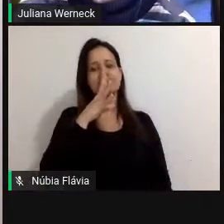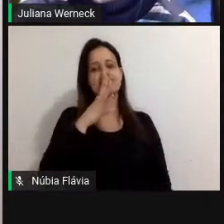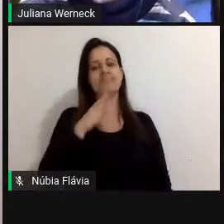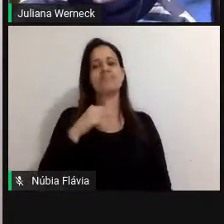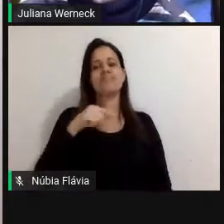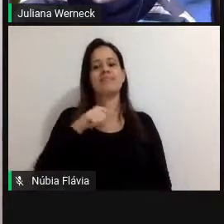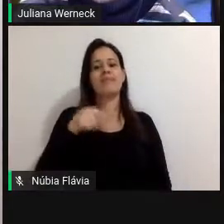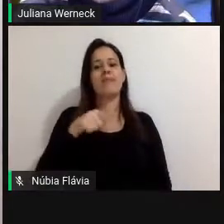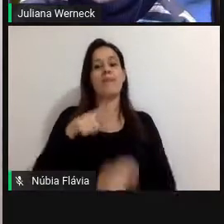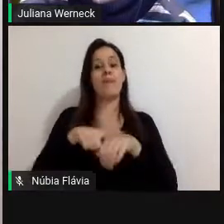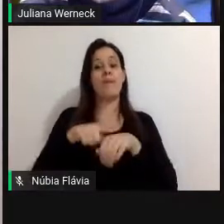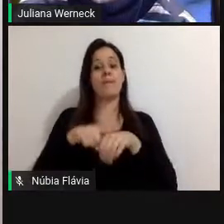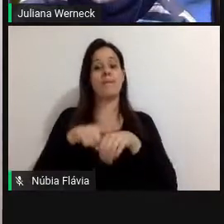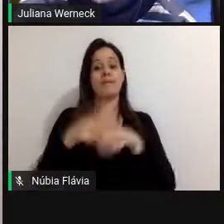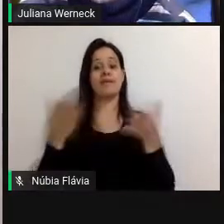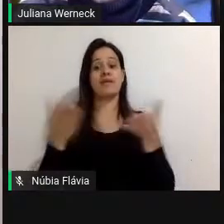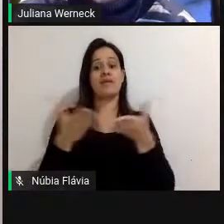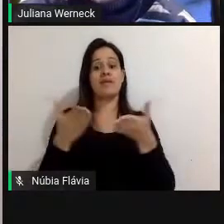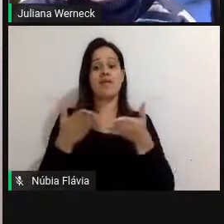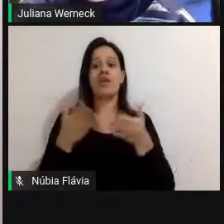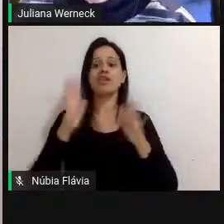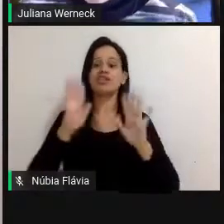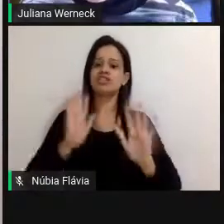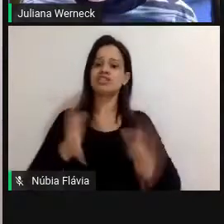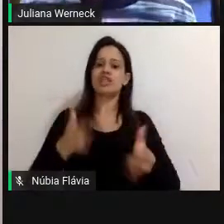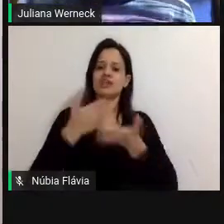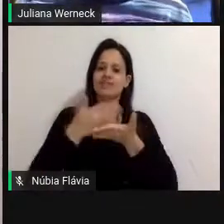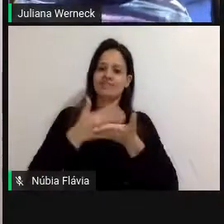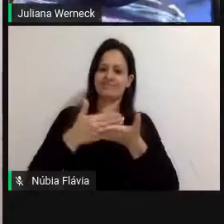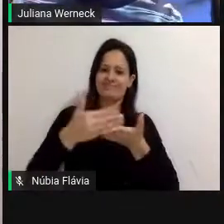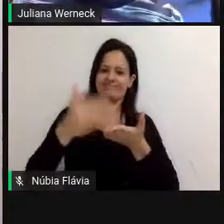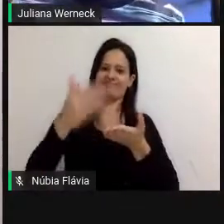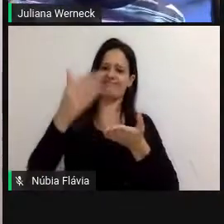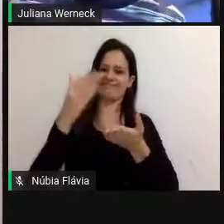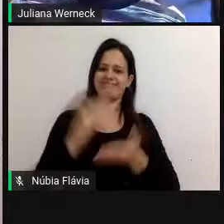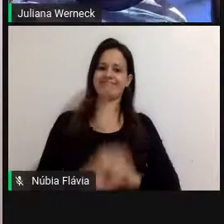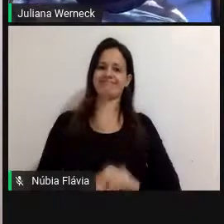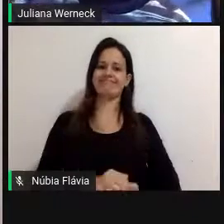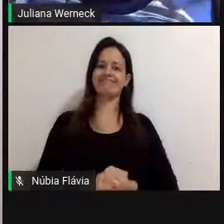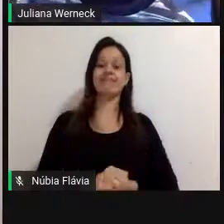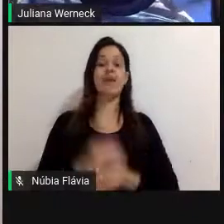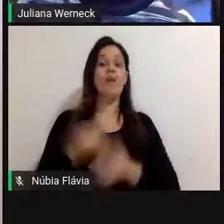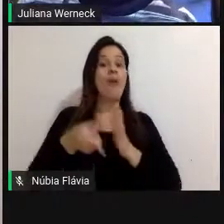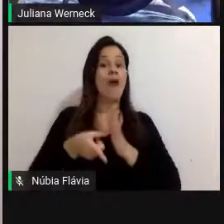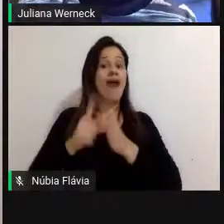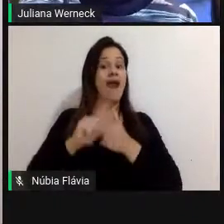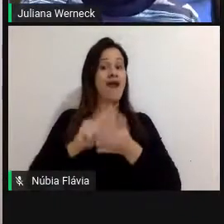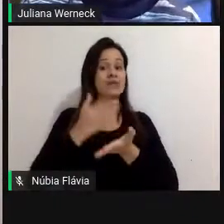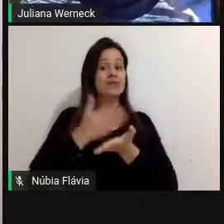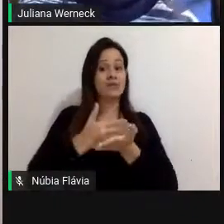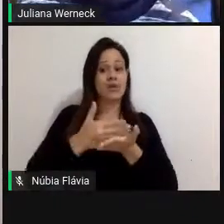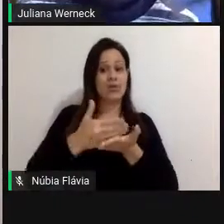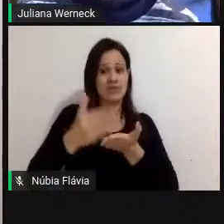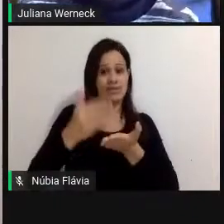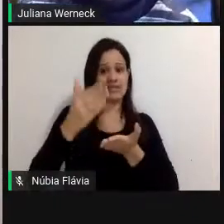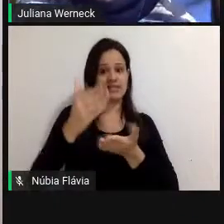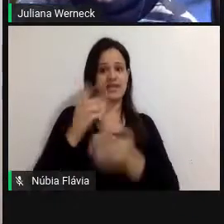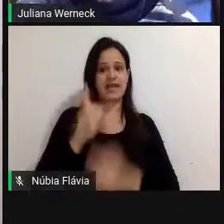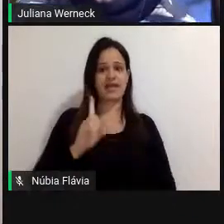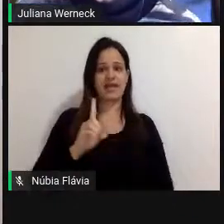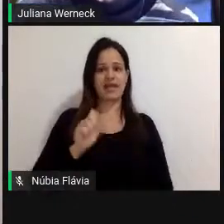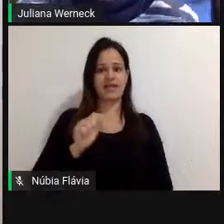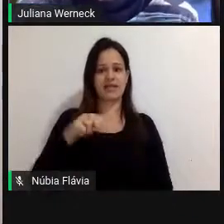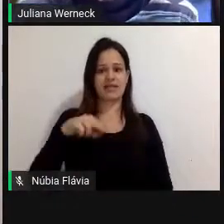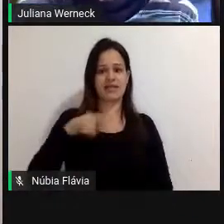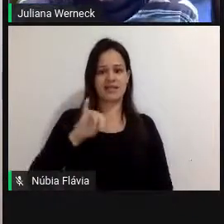esse momento estivesse acontecendo agora. Bem, antes da gente começar, de passar a palavra para a Dani, que é a